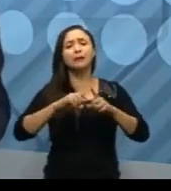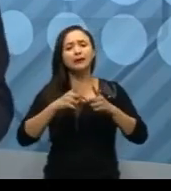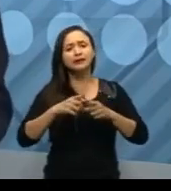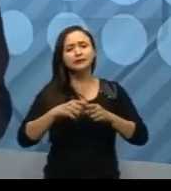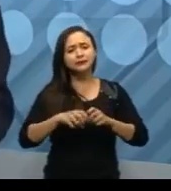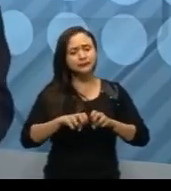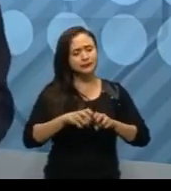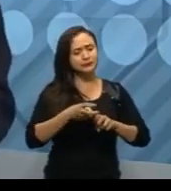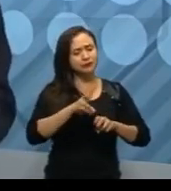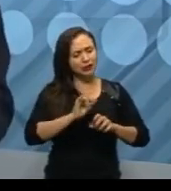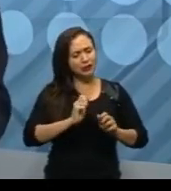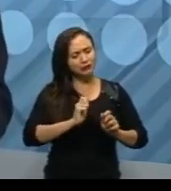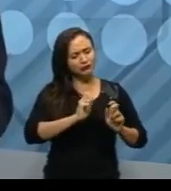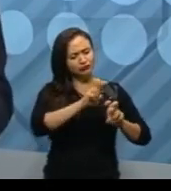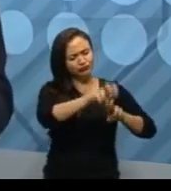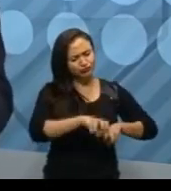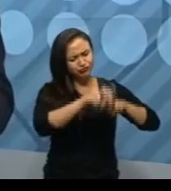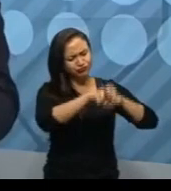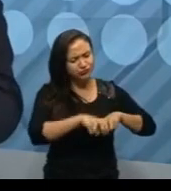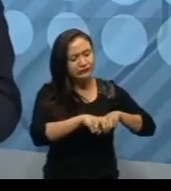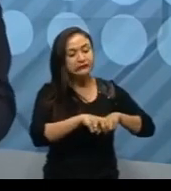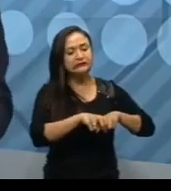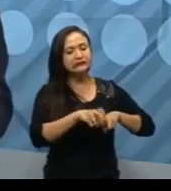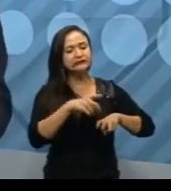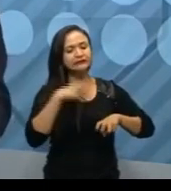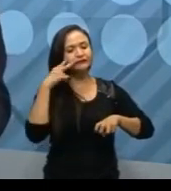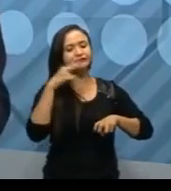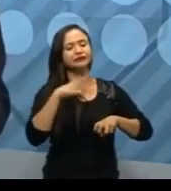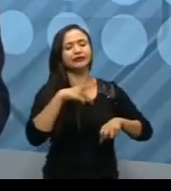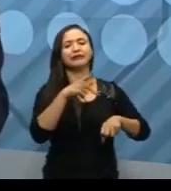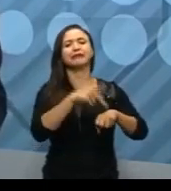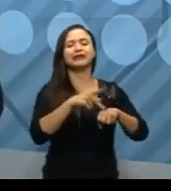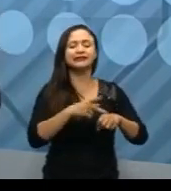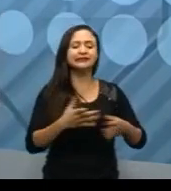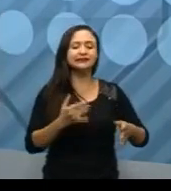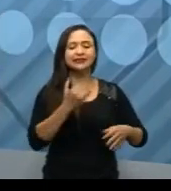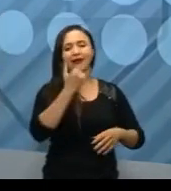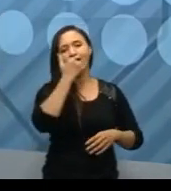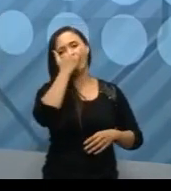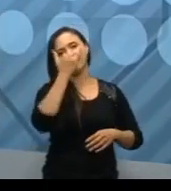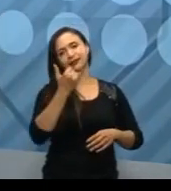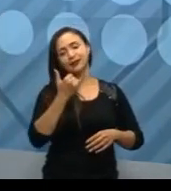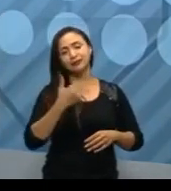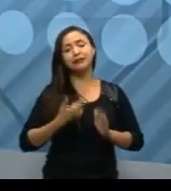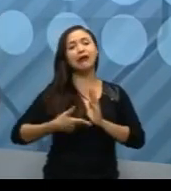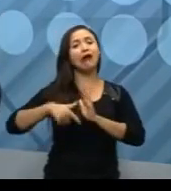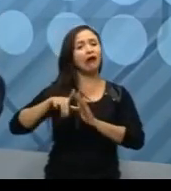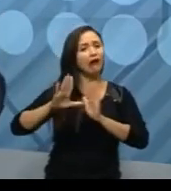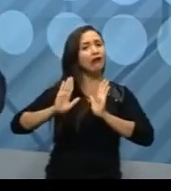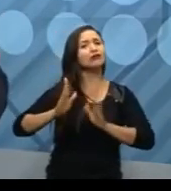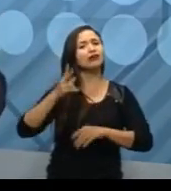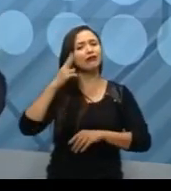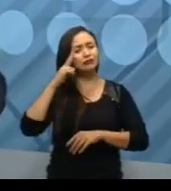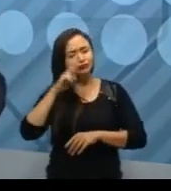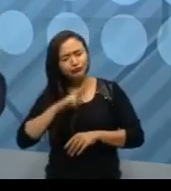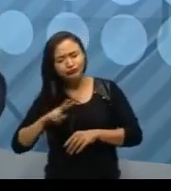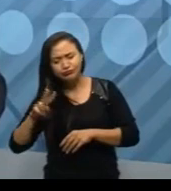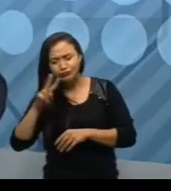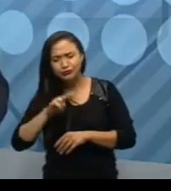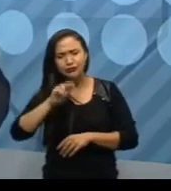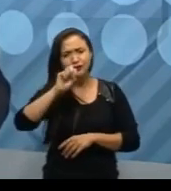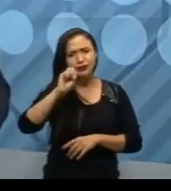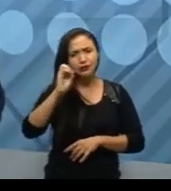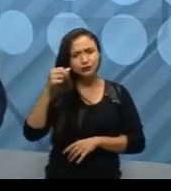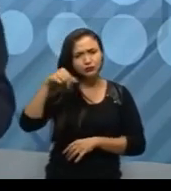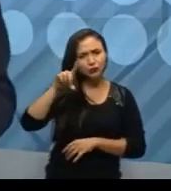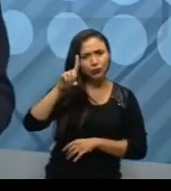gente encontrou rocha. Então aí sim gera um aditivo, porque olha, a gente fez a sondagem do trecho, falava que não tinha rocha,